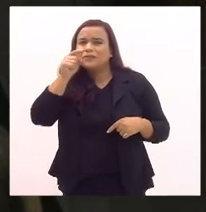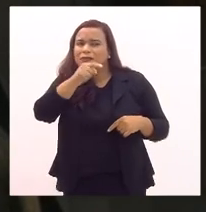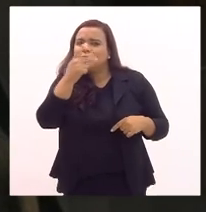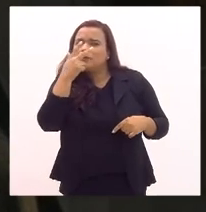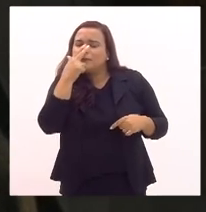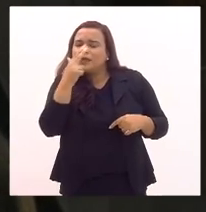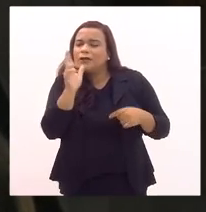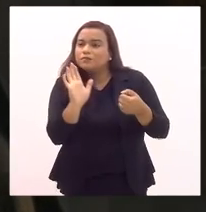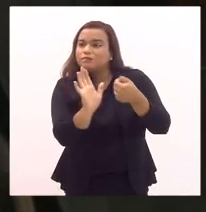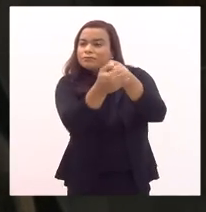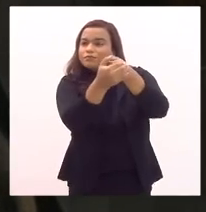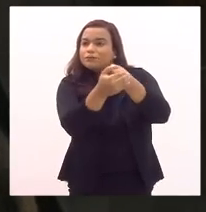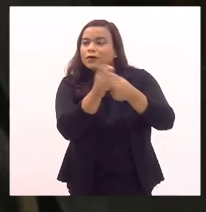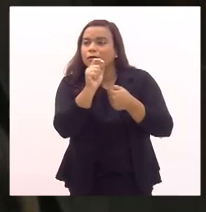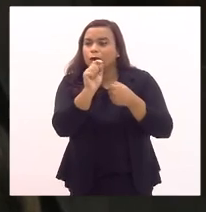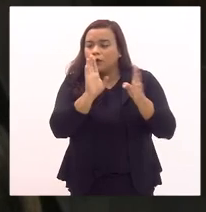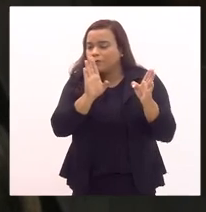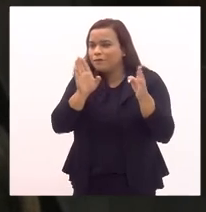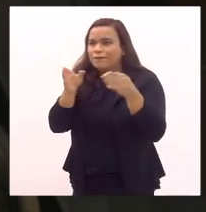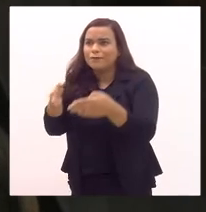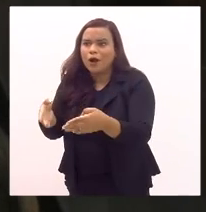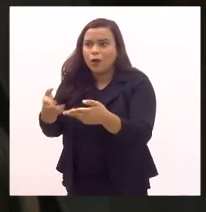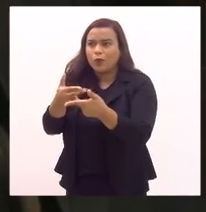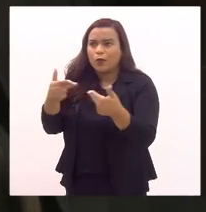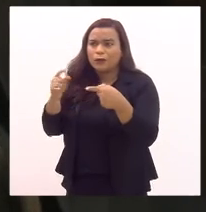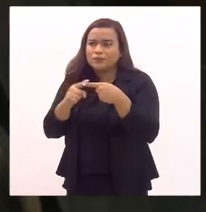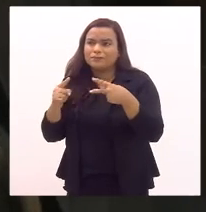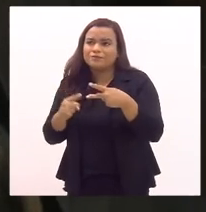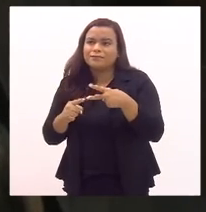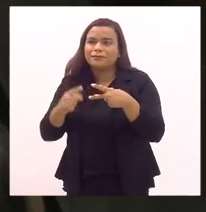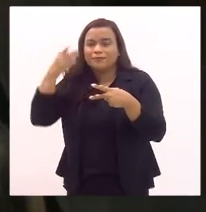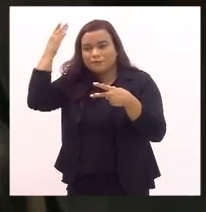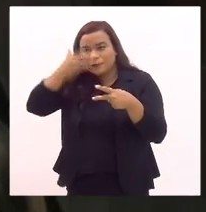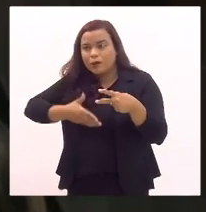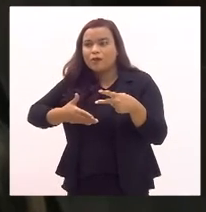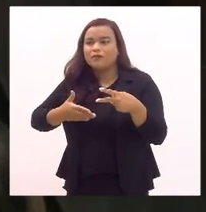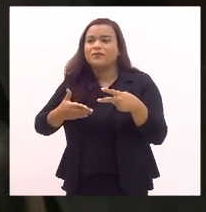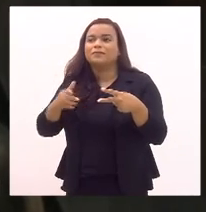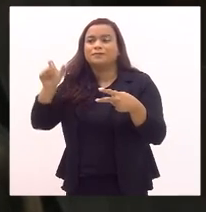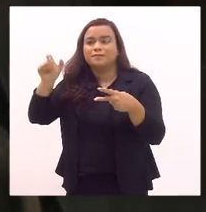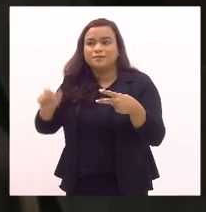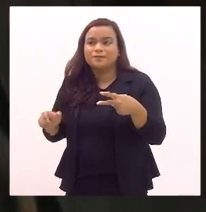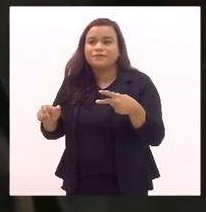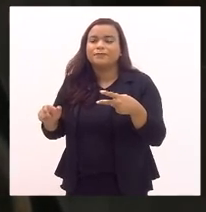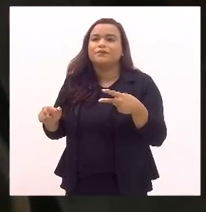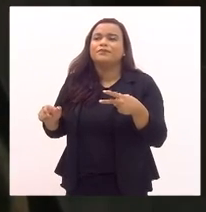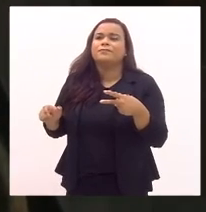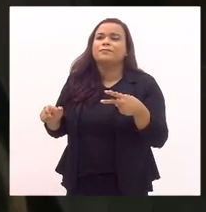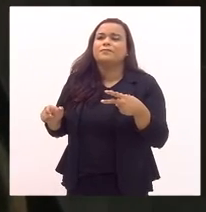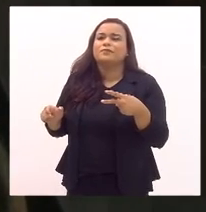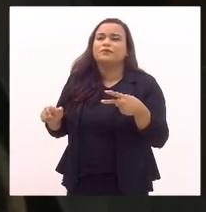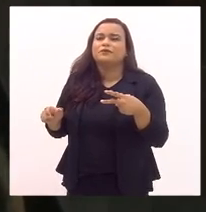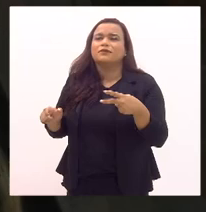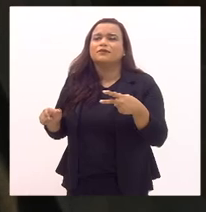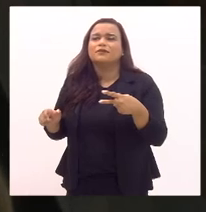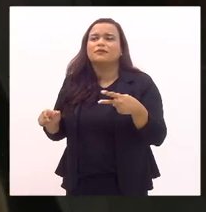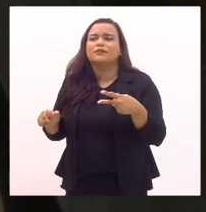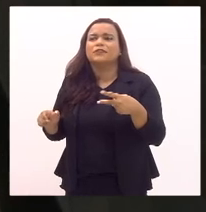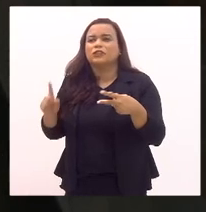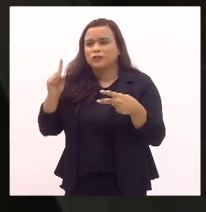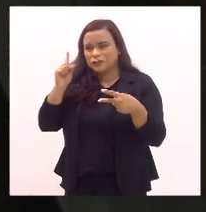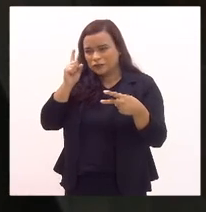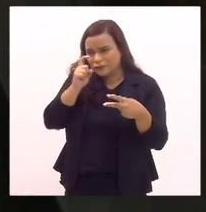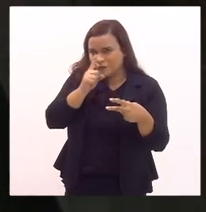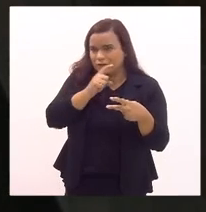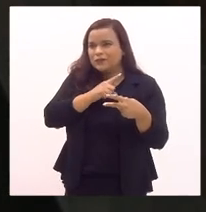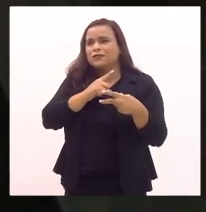para afastar o foco dos dois pontos que hoje mais coloca eu em situação de grave dificuldade